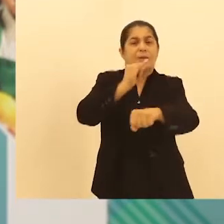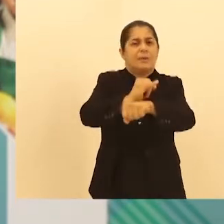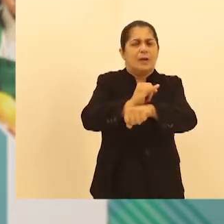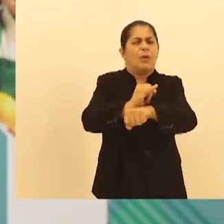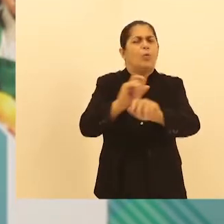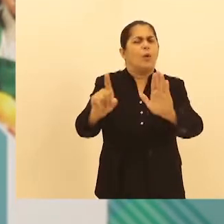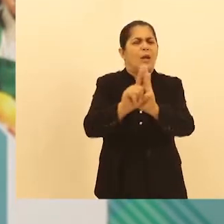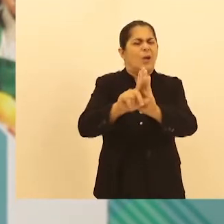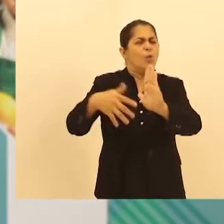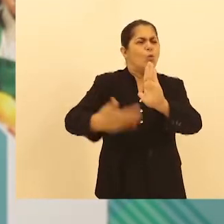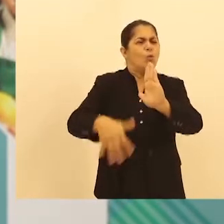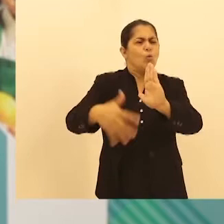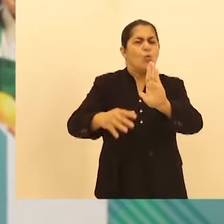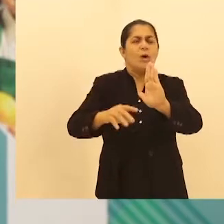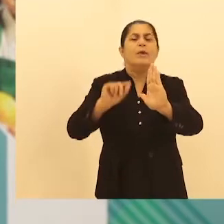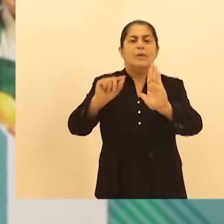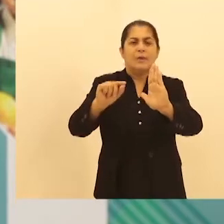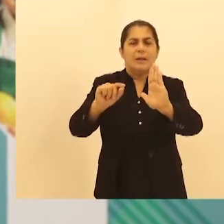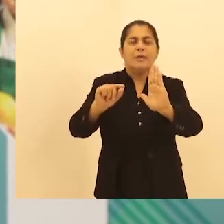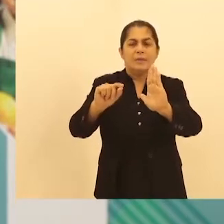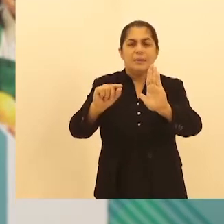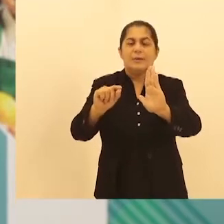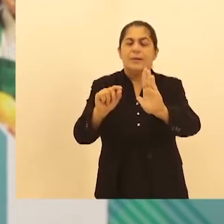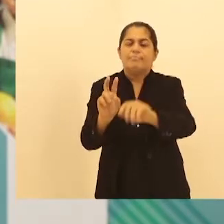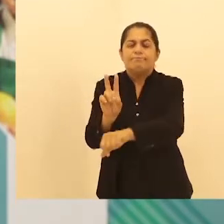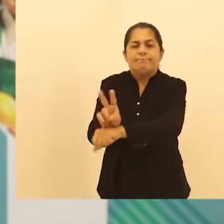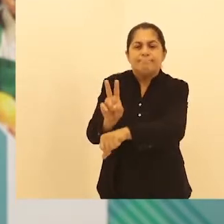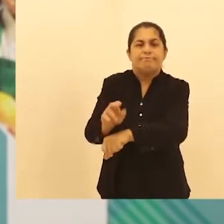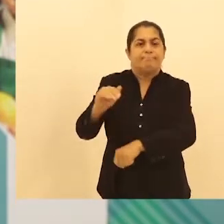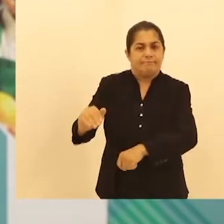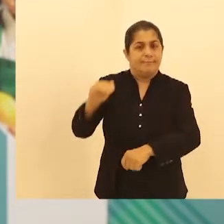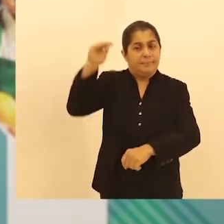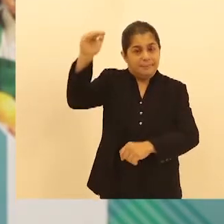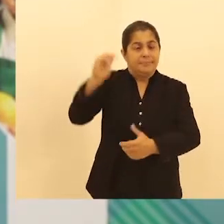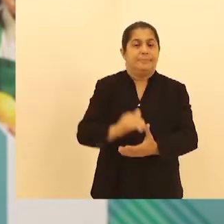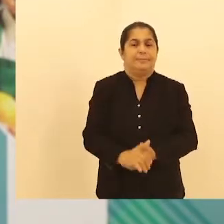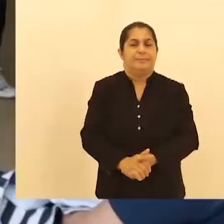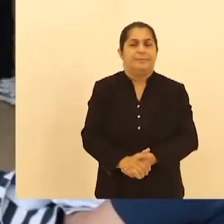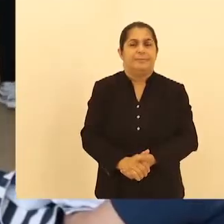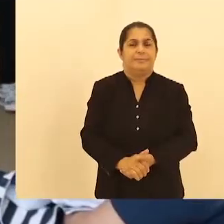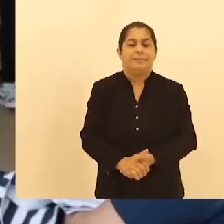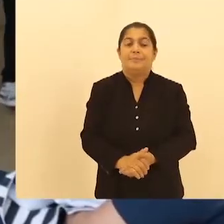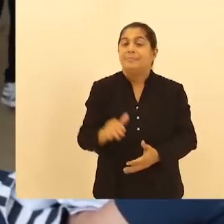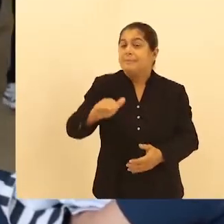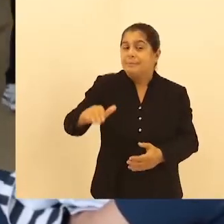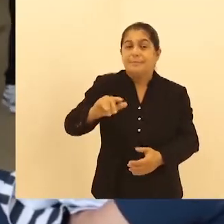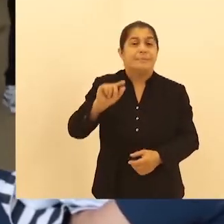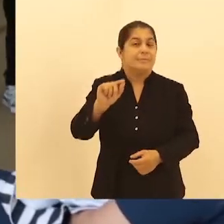com uma das leis mais avançados do mundo da proteção de crianças e adolescentes